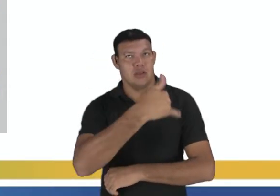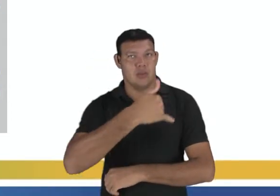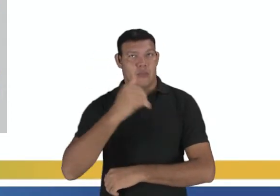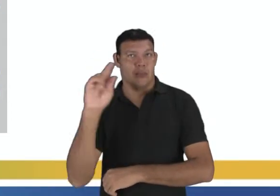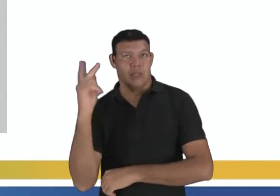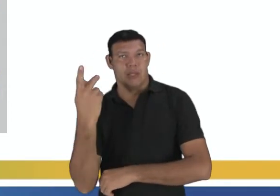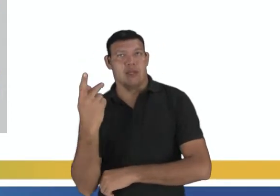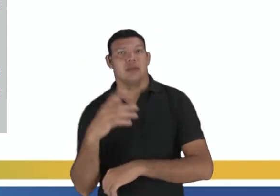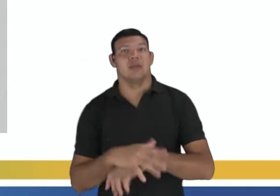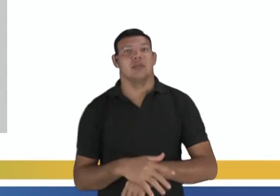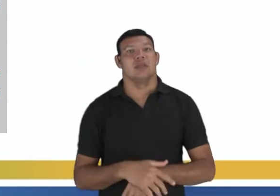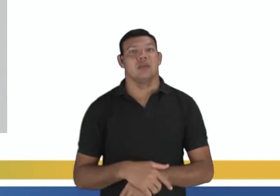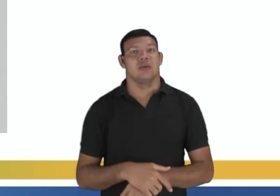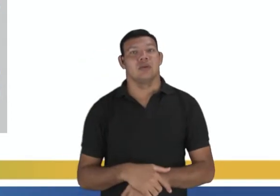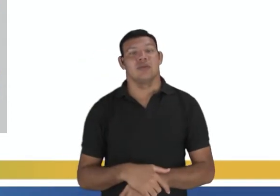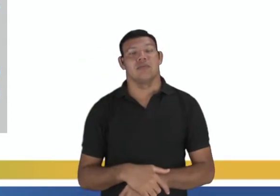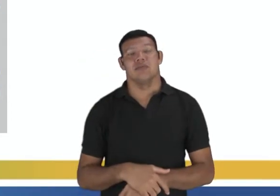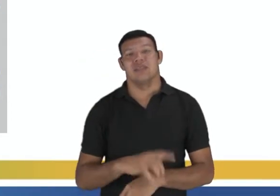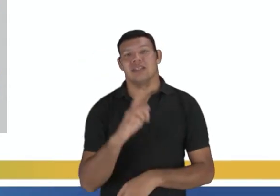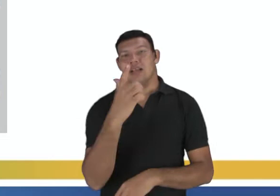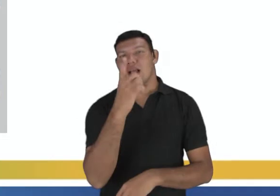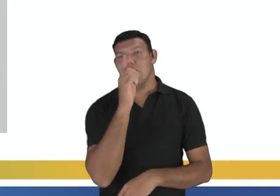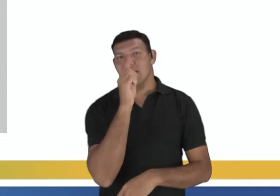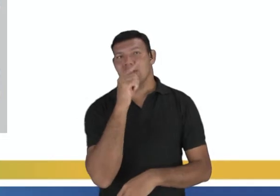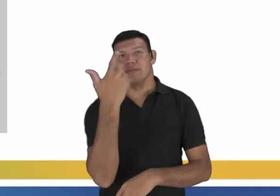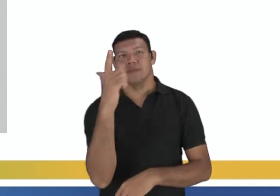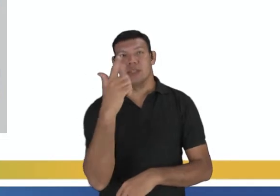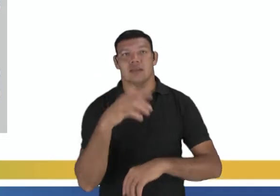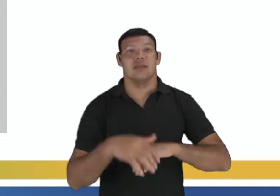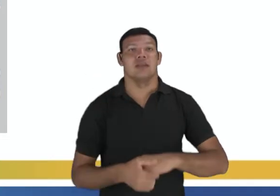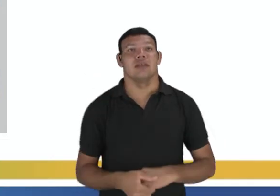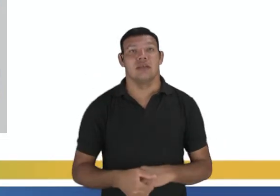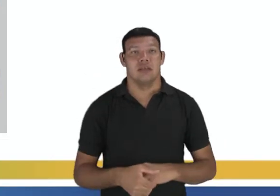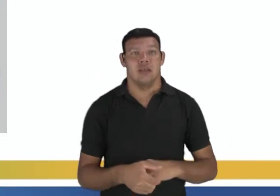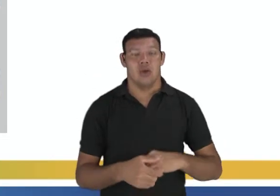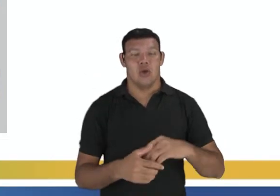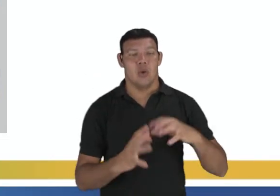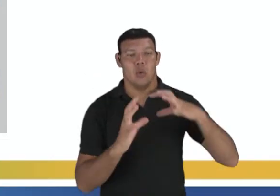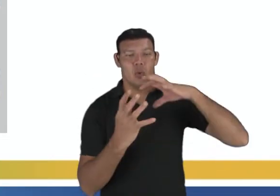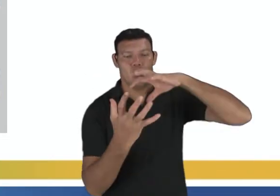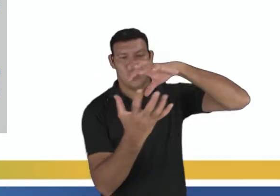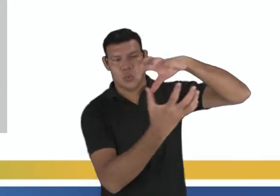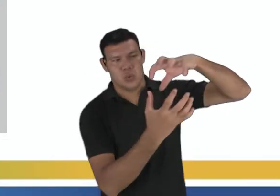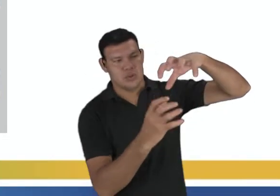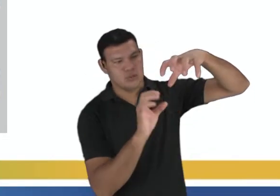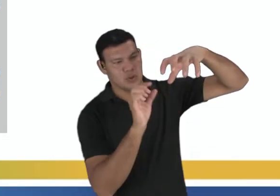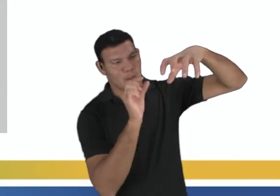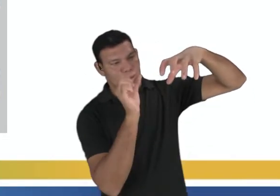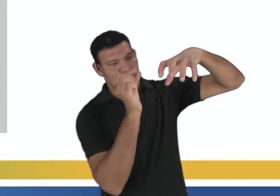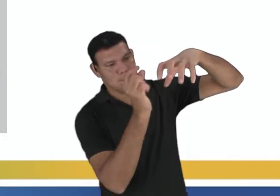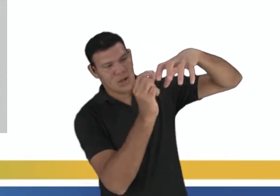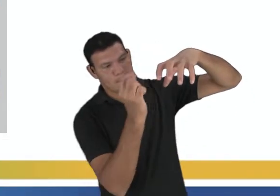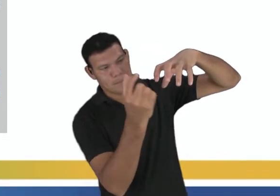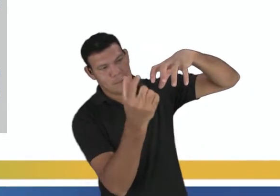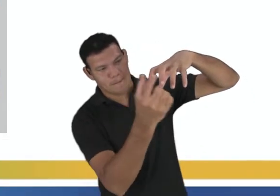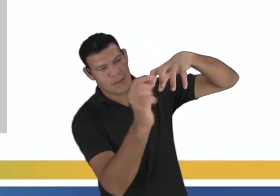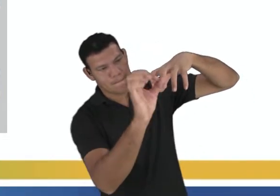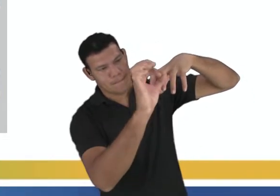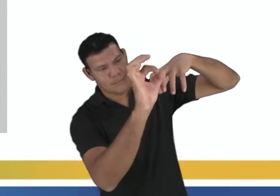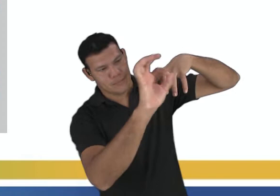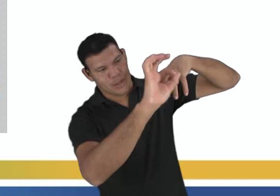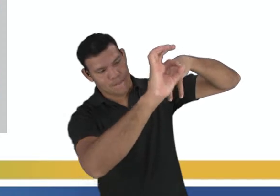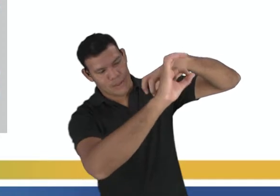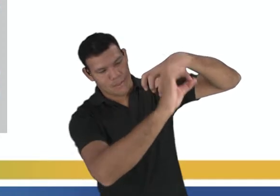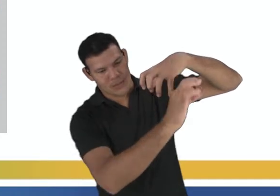crateras, muito buraco, tá? Até porque essas crateras, né, esses buracos, são resultado do impacto de